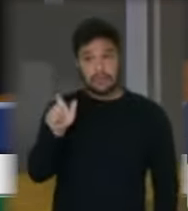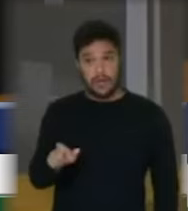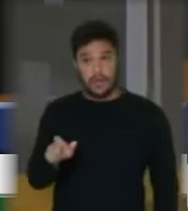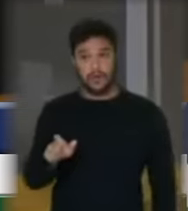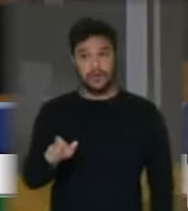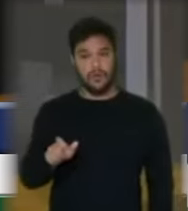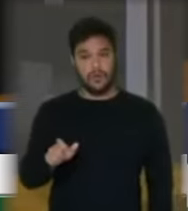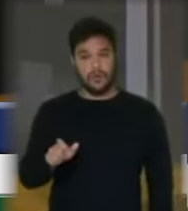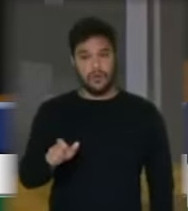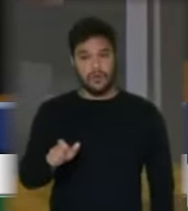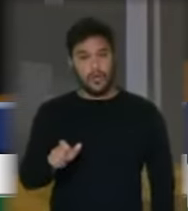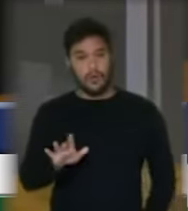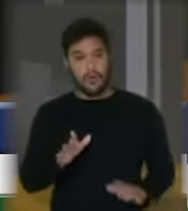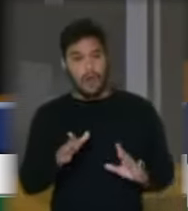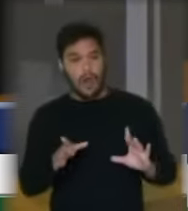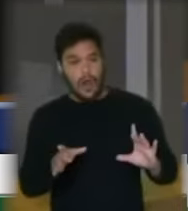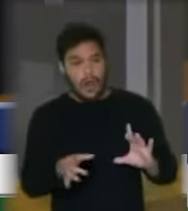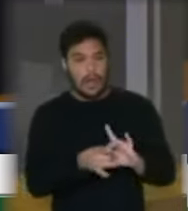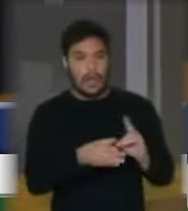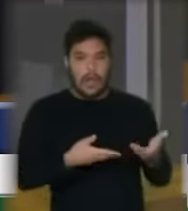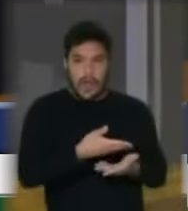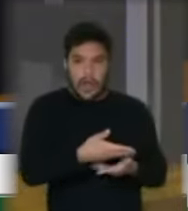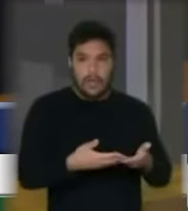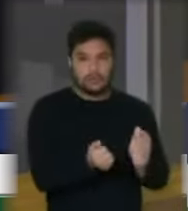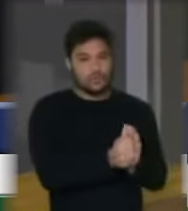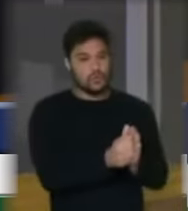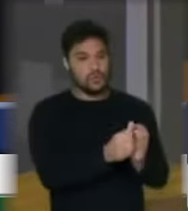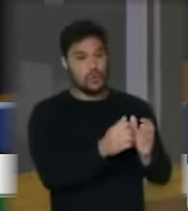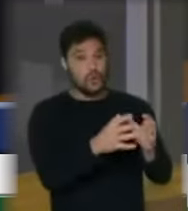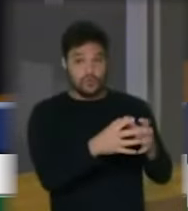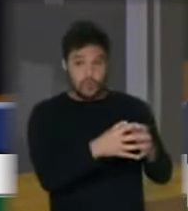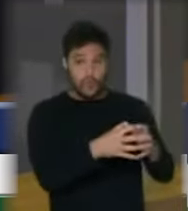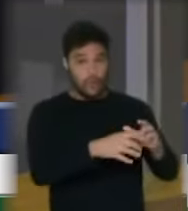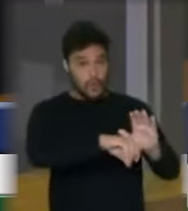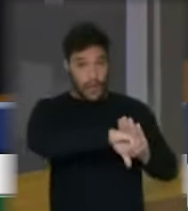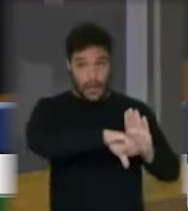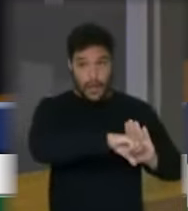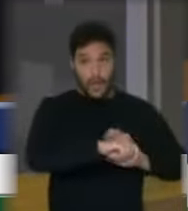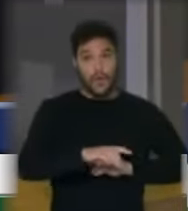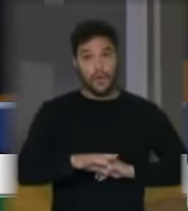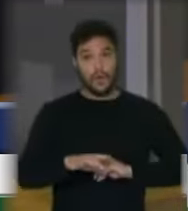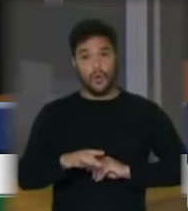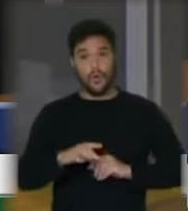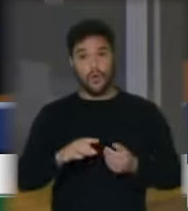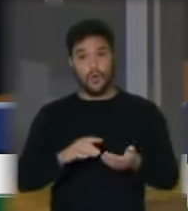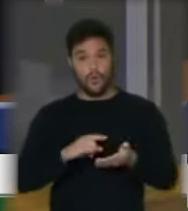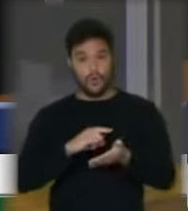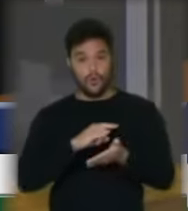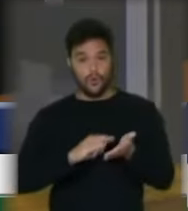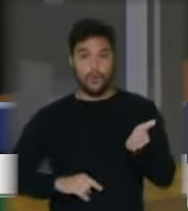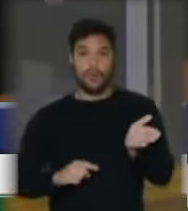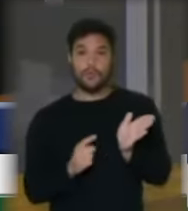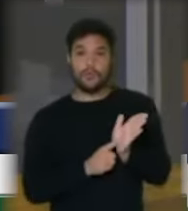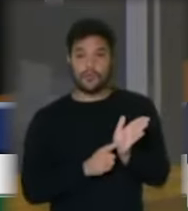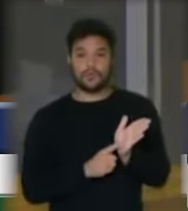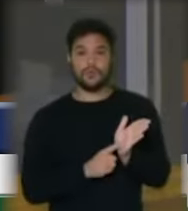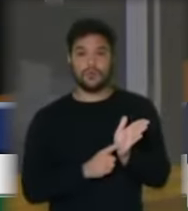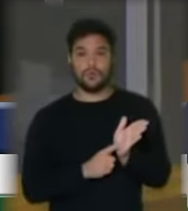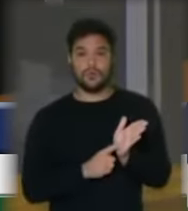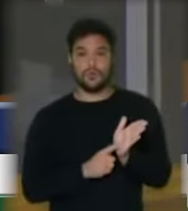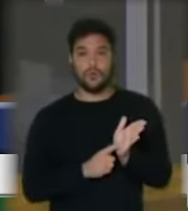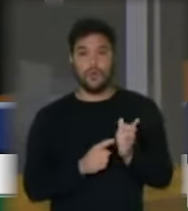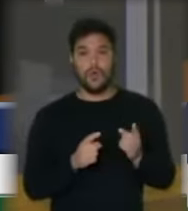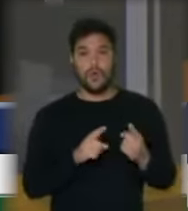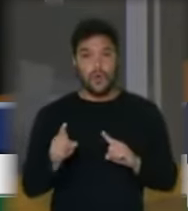os criminosos, como acontece no complexo, em que ele pega uma minuta, recebeu uma minuta contra as